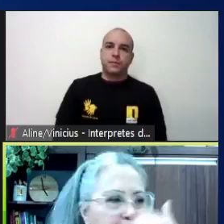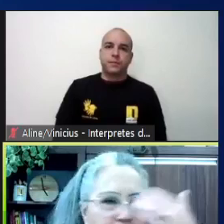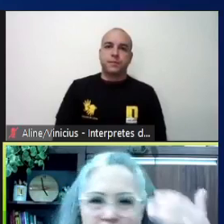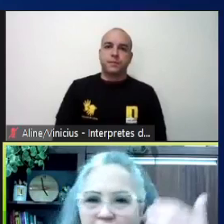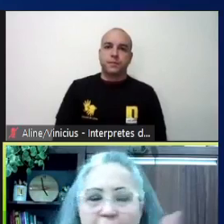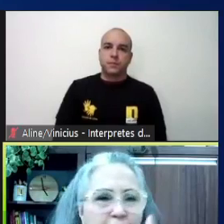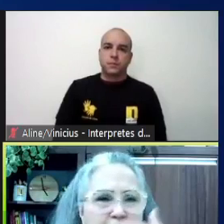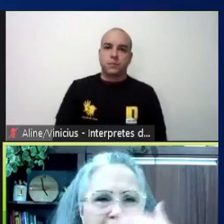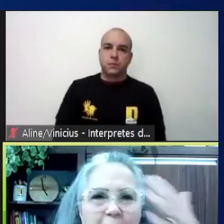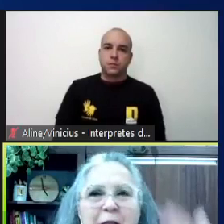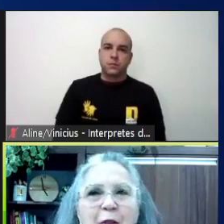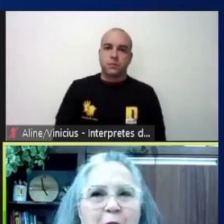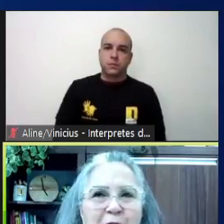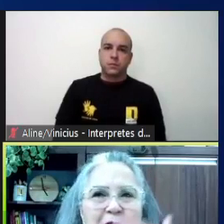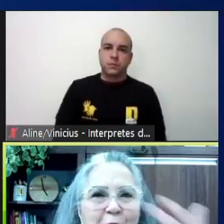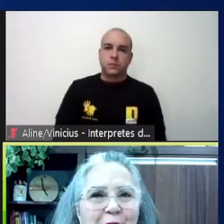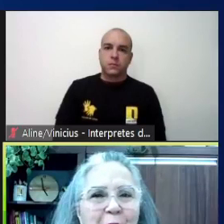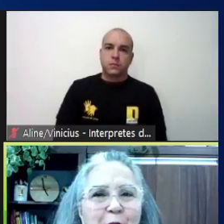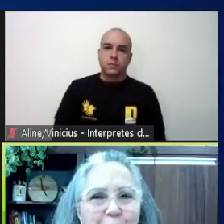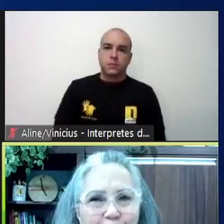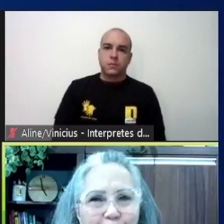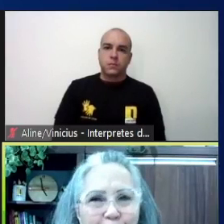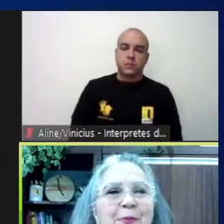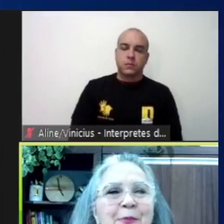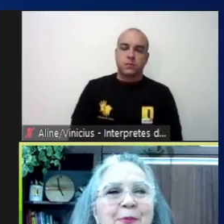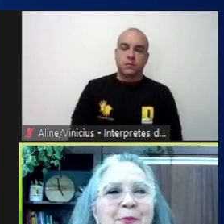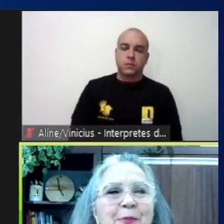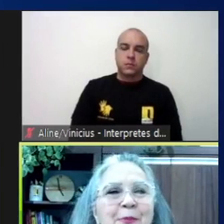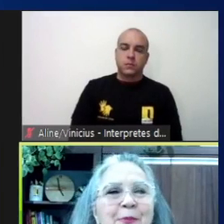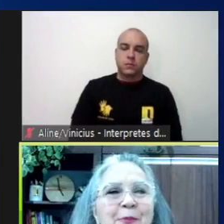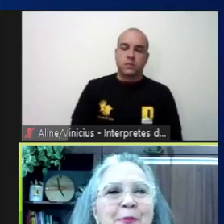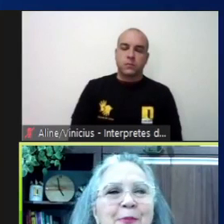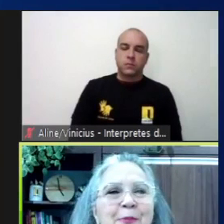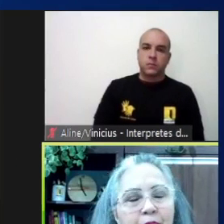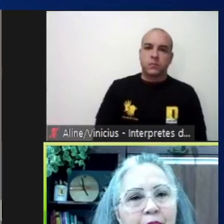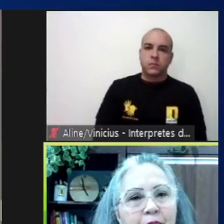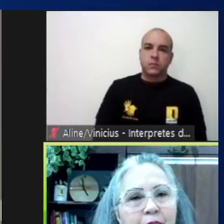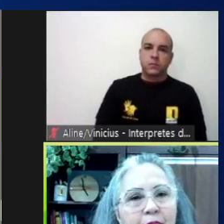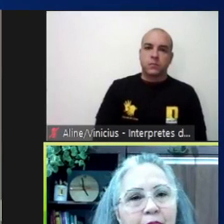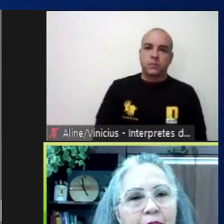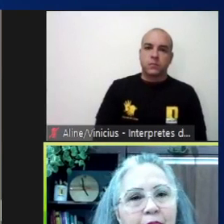WhatsApp, pelas plataformas que nós temos hoje.